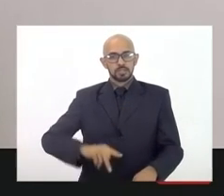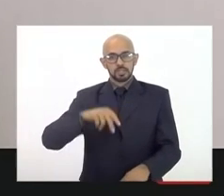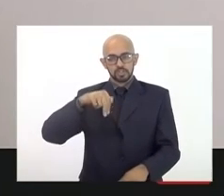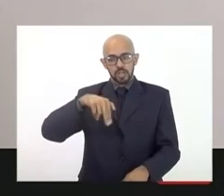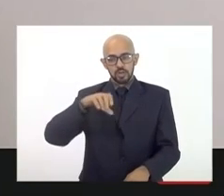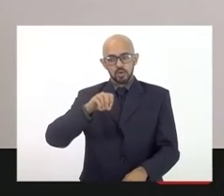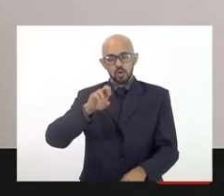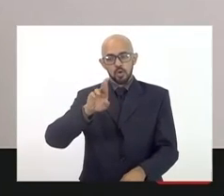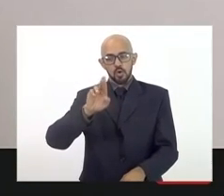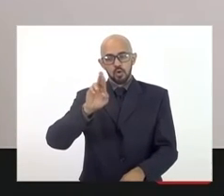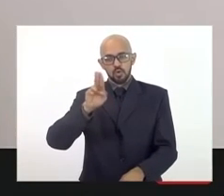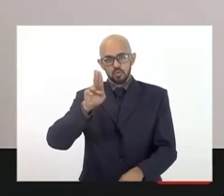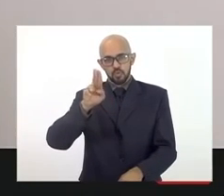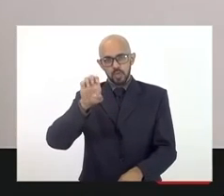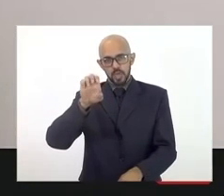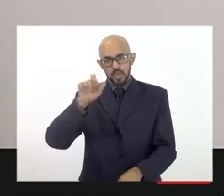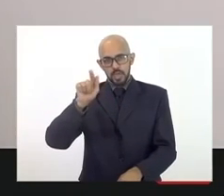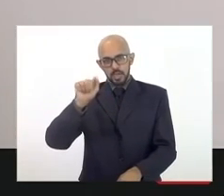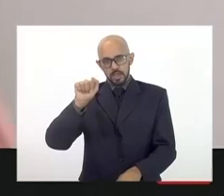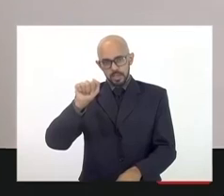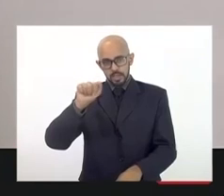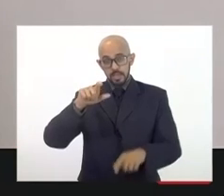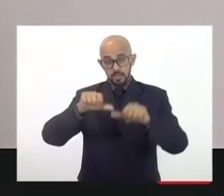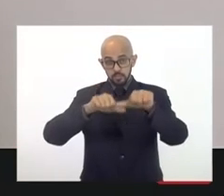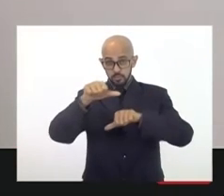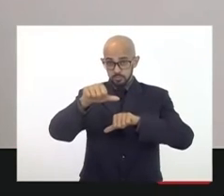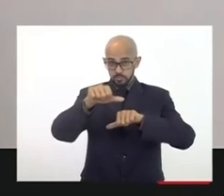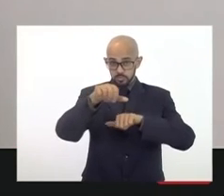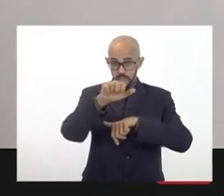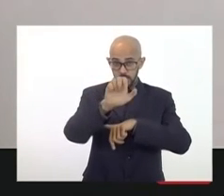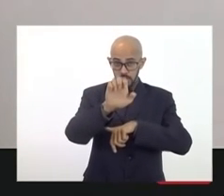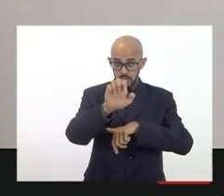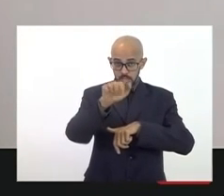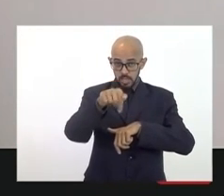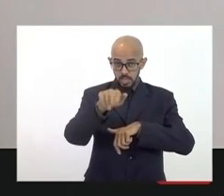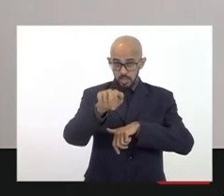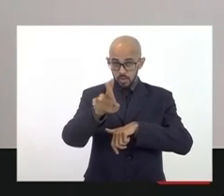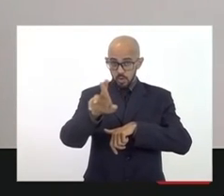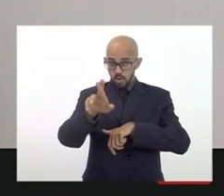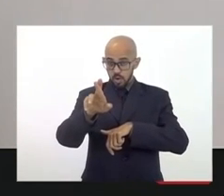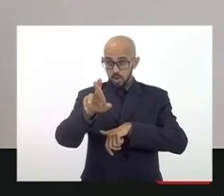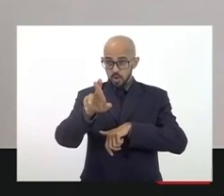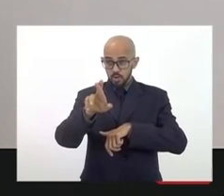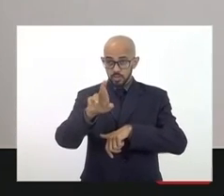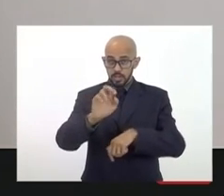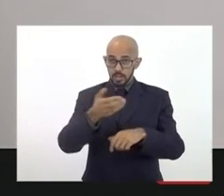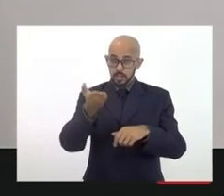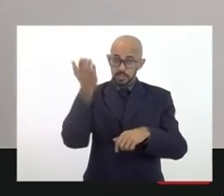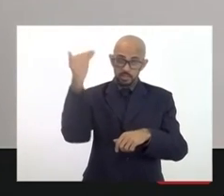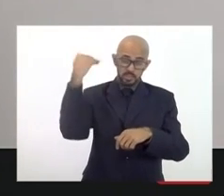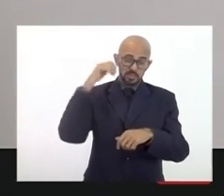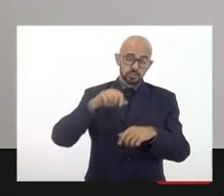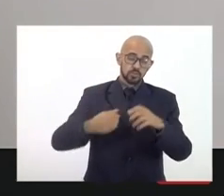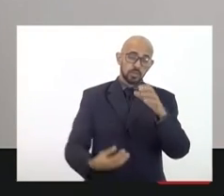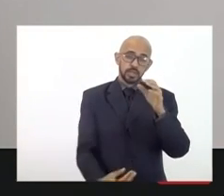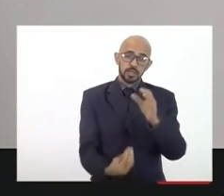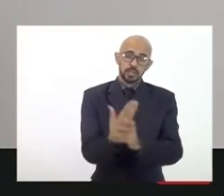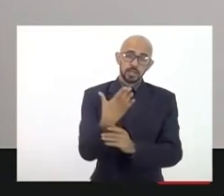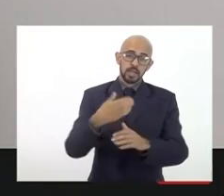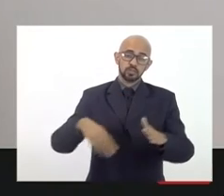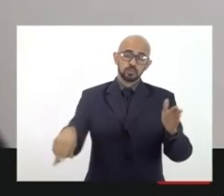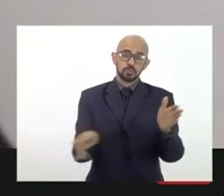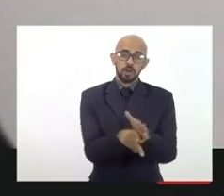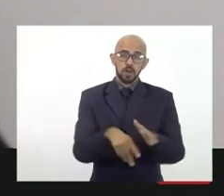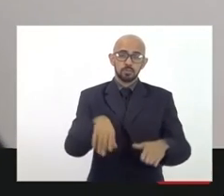Statoil virou Equinor. Então, eu tenho certeza que aquela semente... A Statoil é de origem estatal, são os